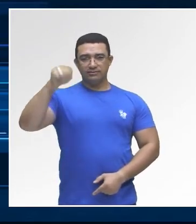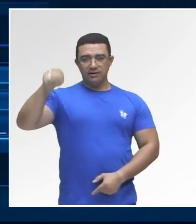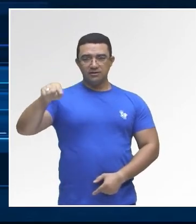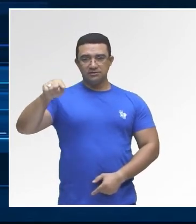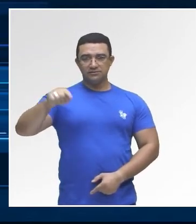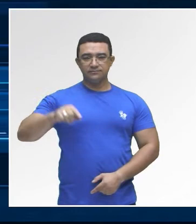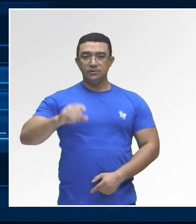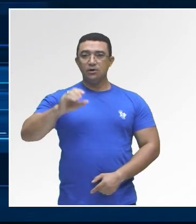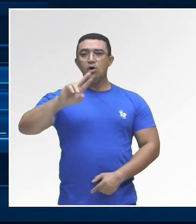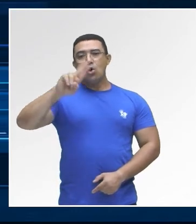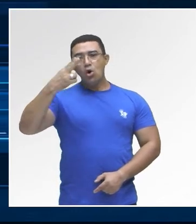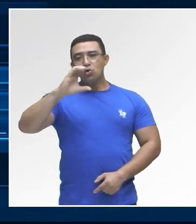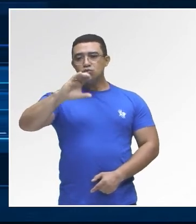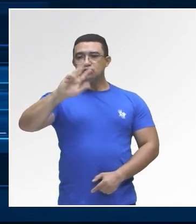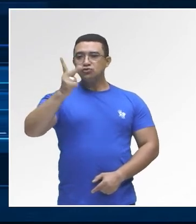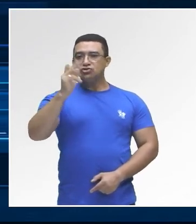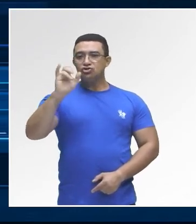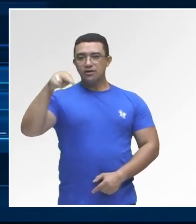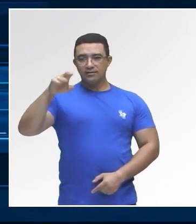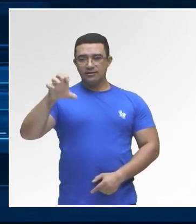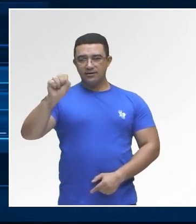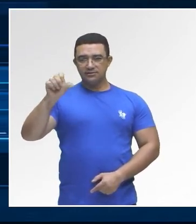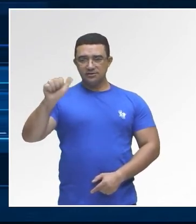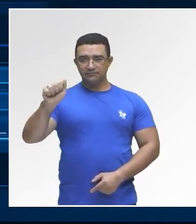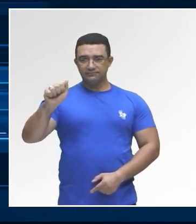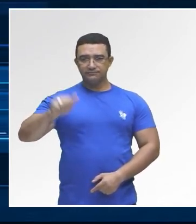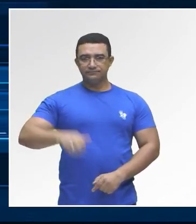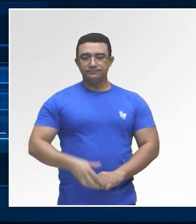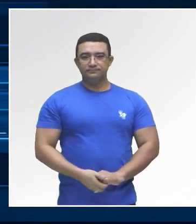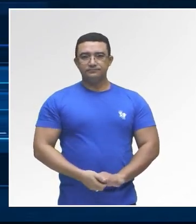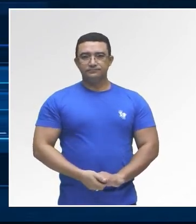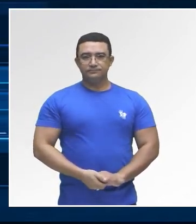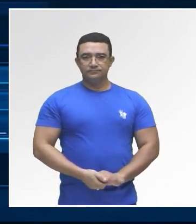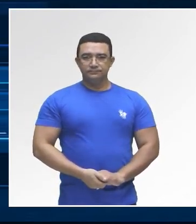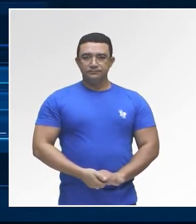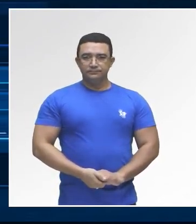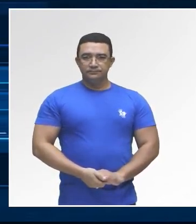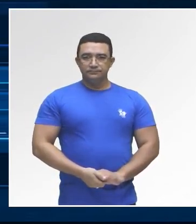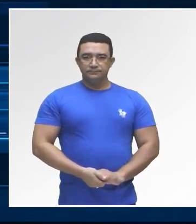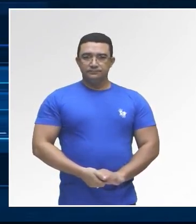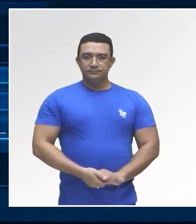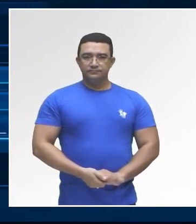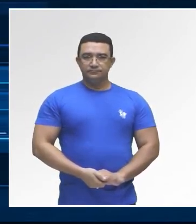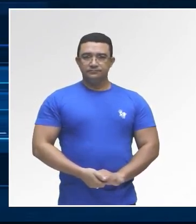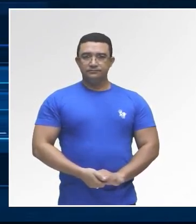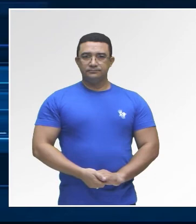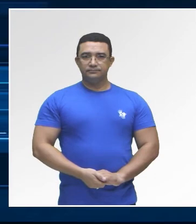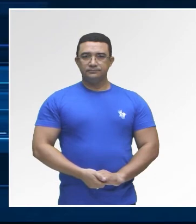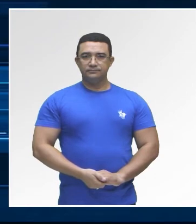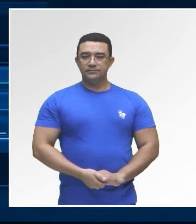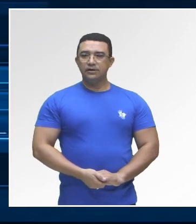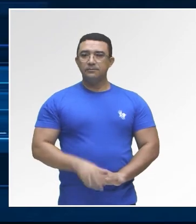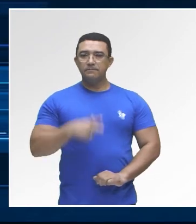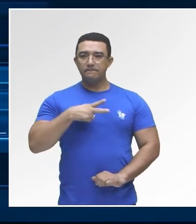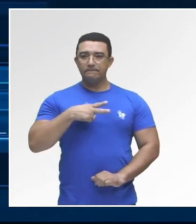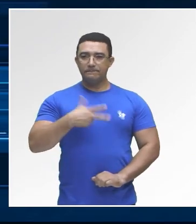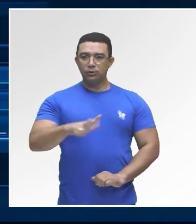chinês ou chinesa, Chinese. Em seguida, nós temos